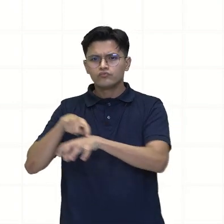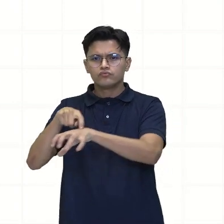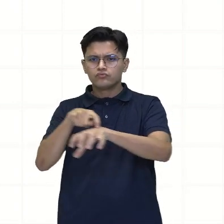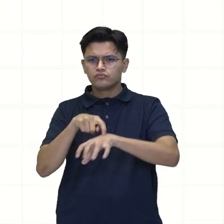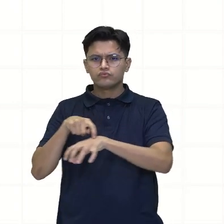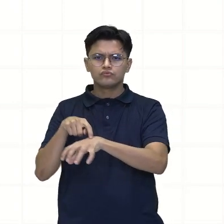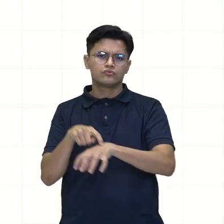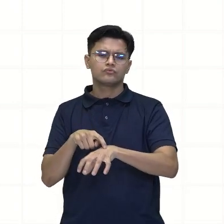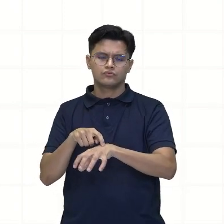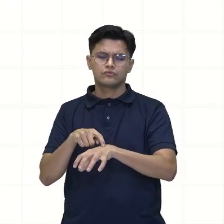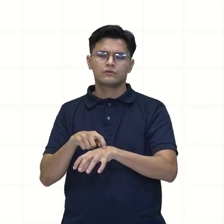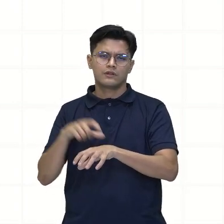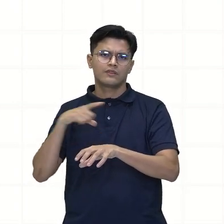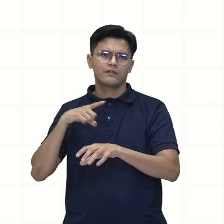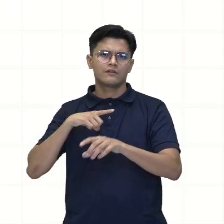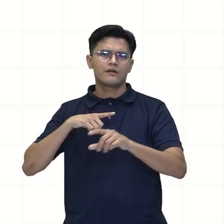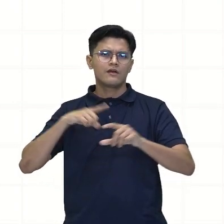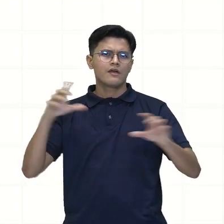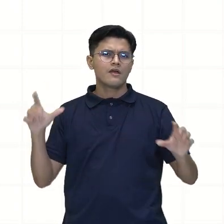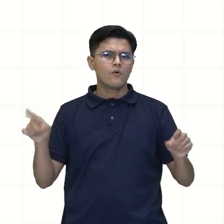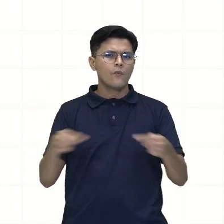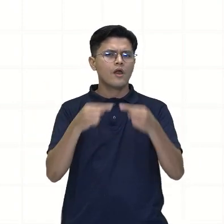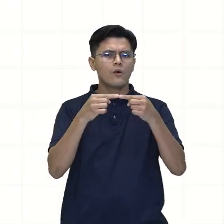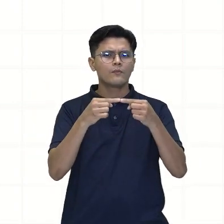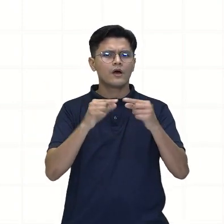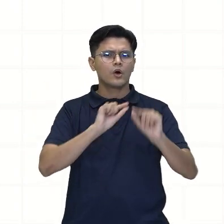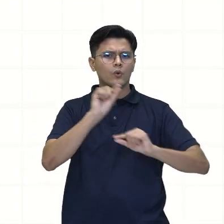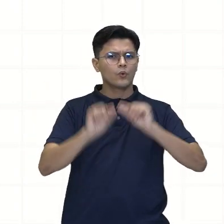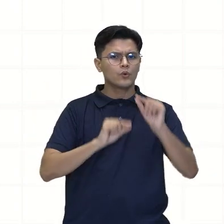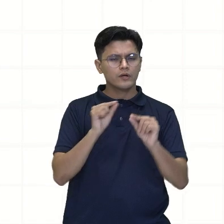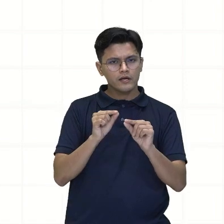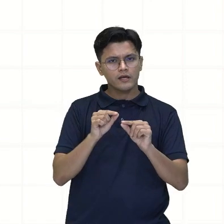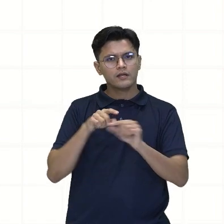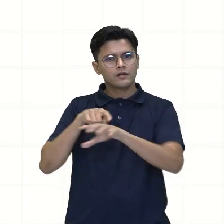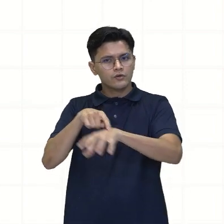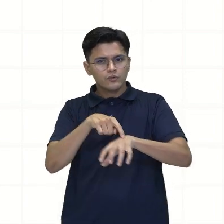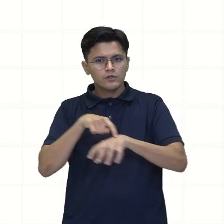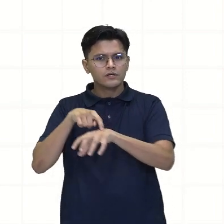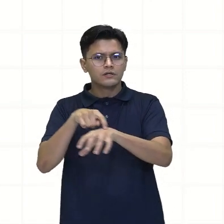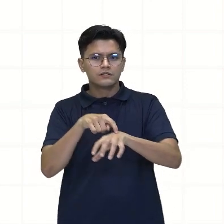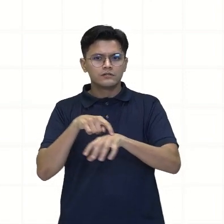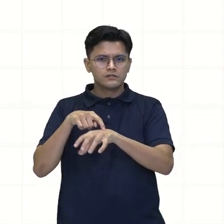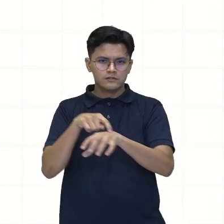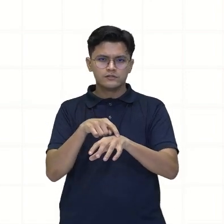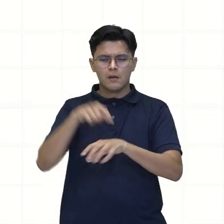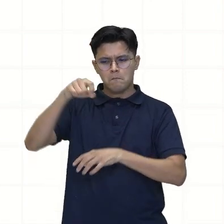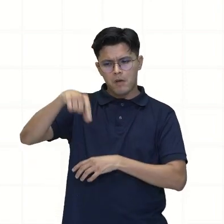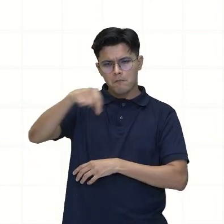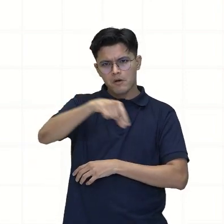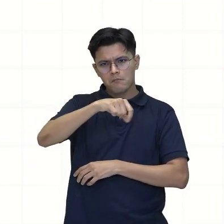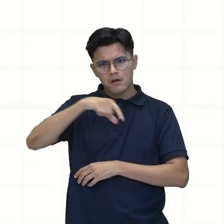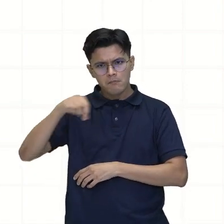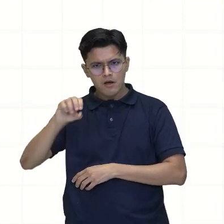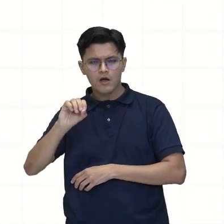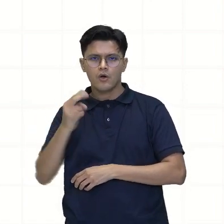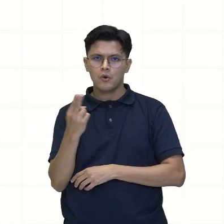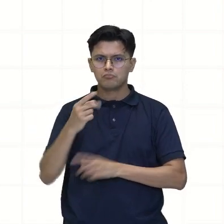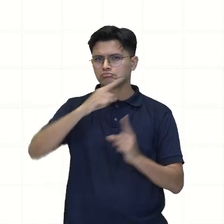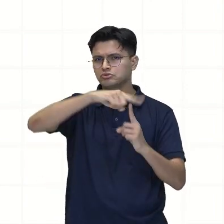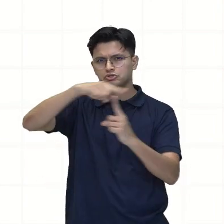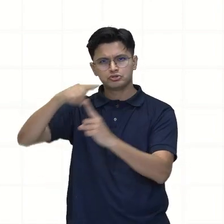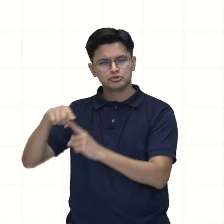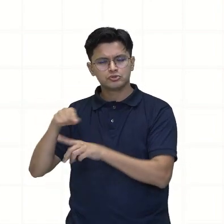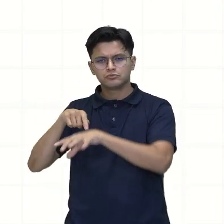vai ali estar relacionada tanto à irrigação por aspersão, por gotejamento, né, os diferentes tipos